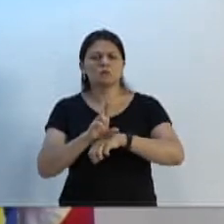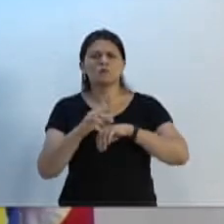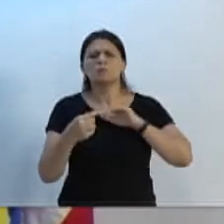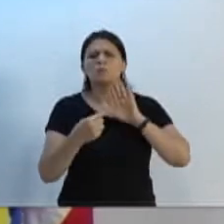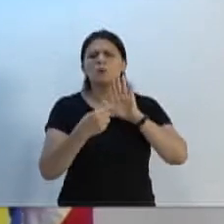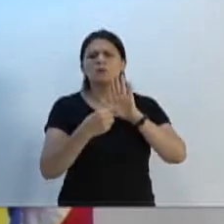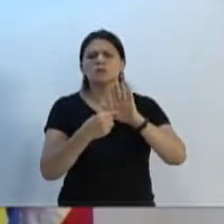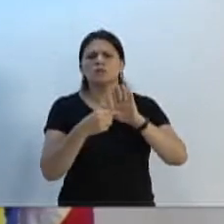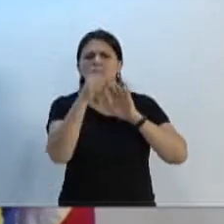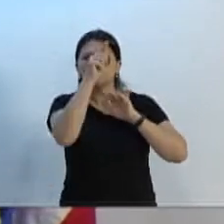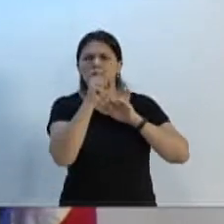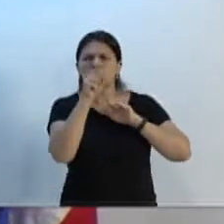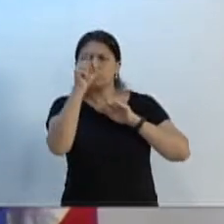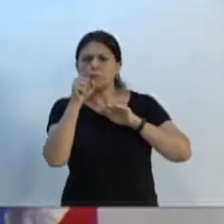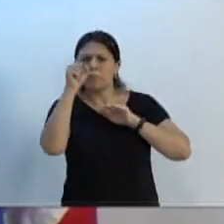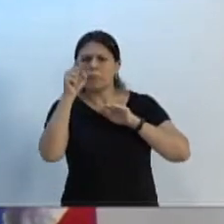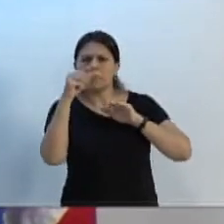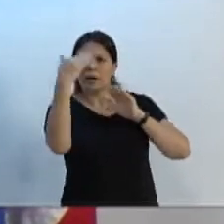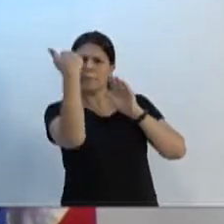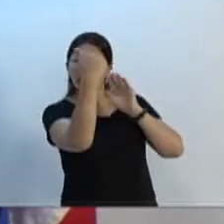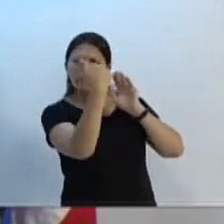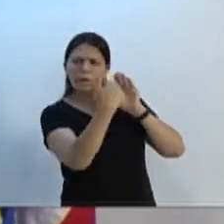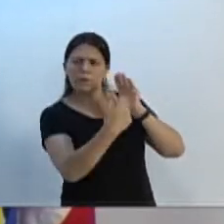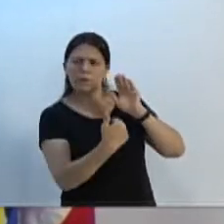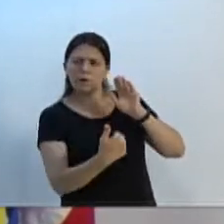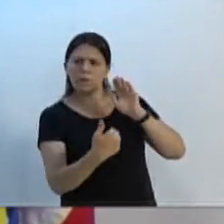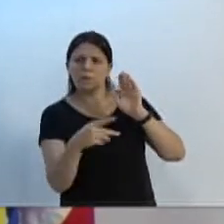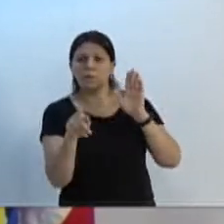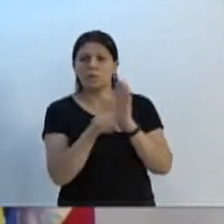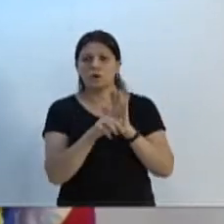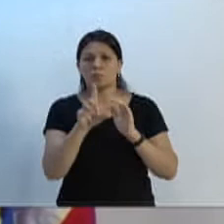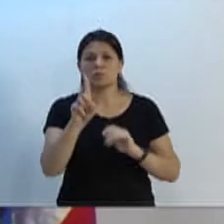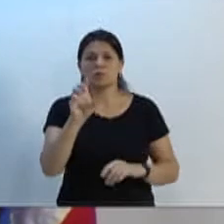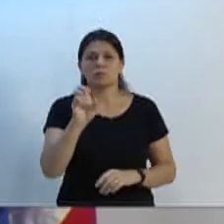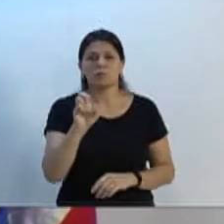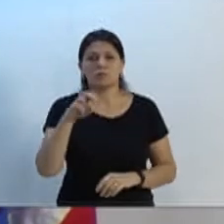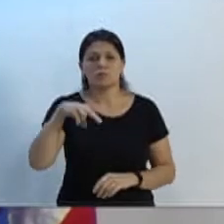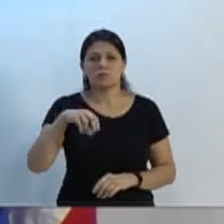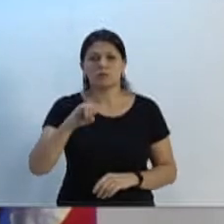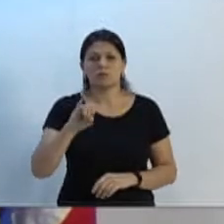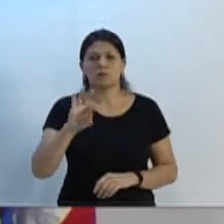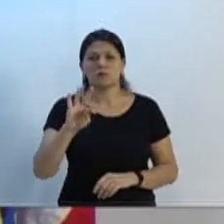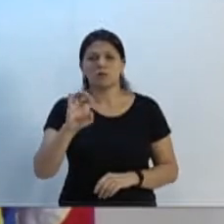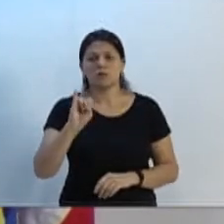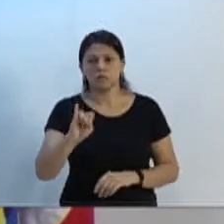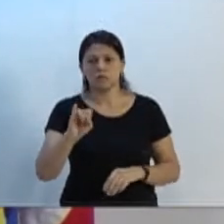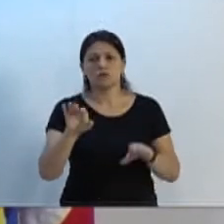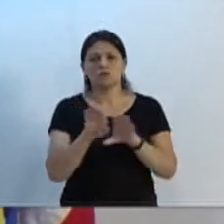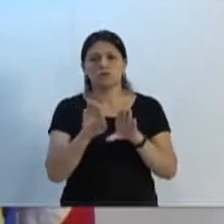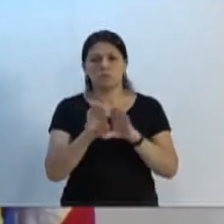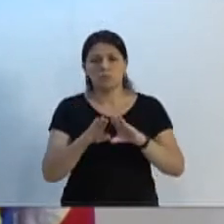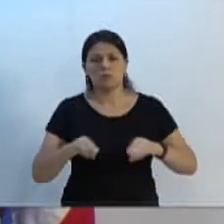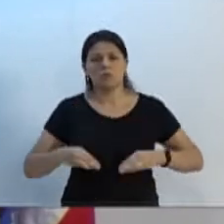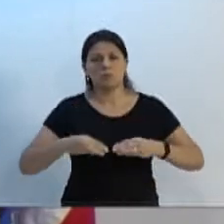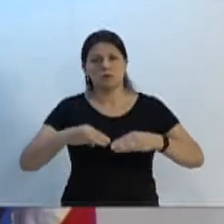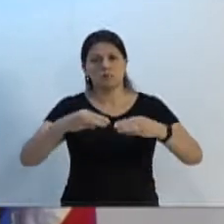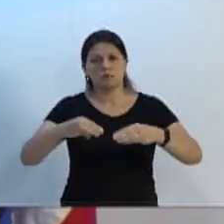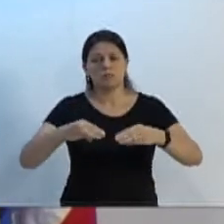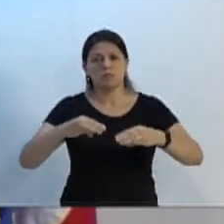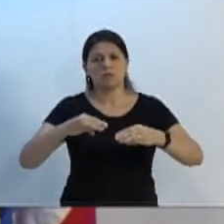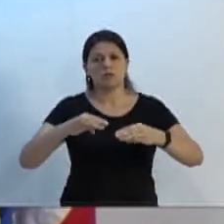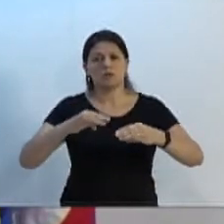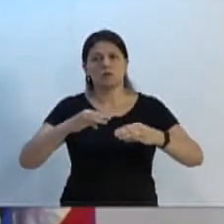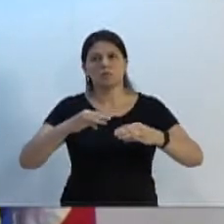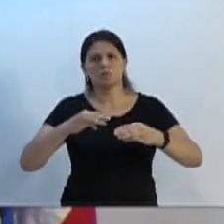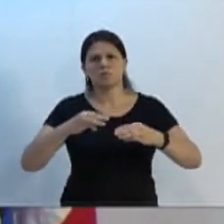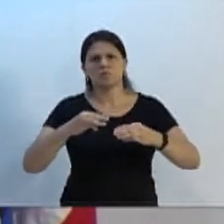pelo próprio denit pela própria próprio me ministério dos transportes o melhor